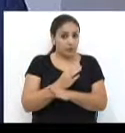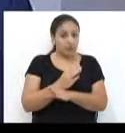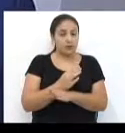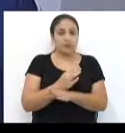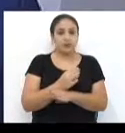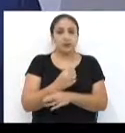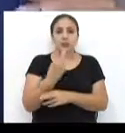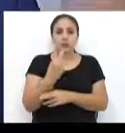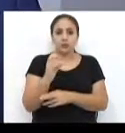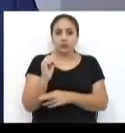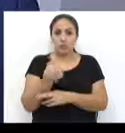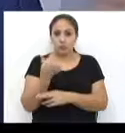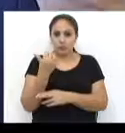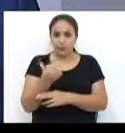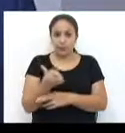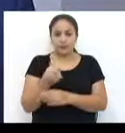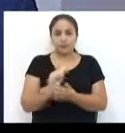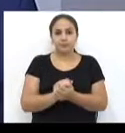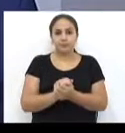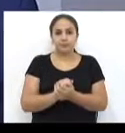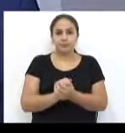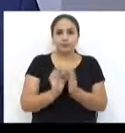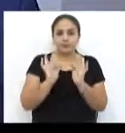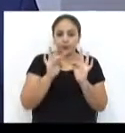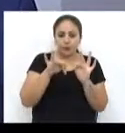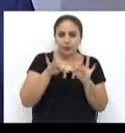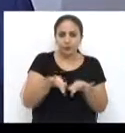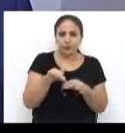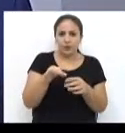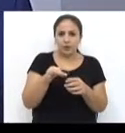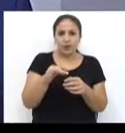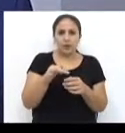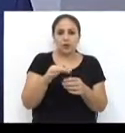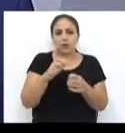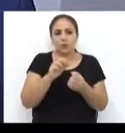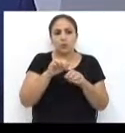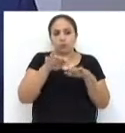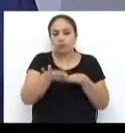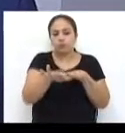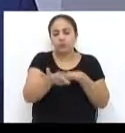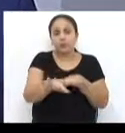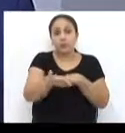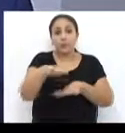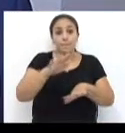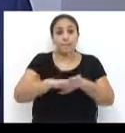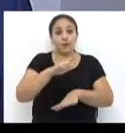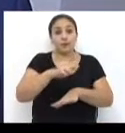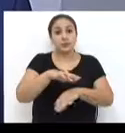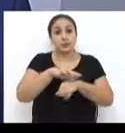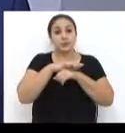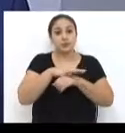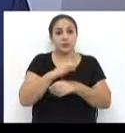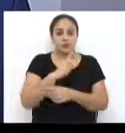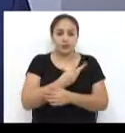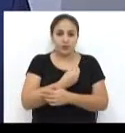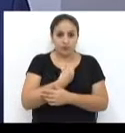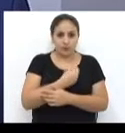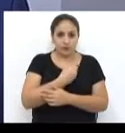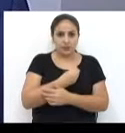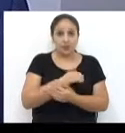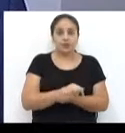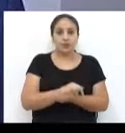BR-386? Vai acabar com esse fluxo, que é um fluxo considerável rumo a Porto Alegre, e com a insegurança que o motorista vai para a estrada